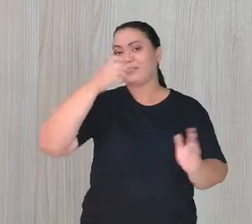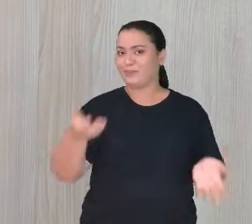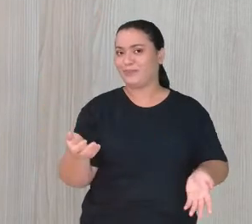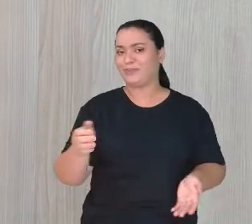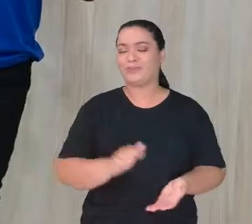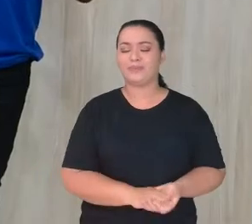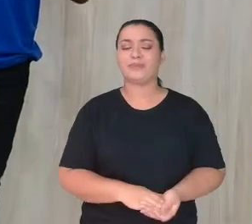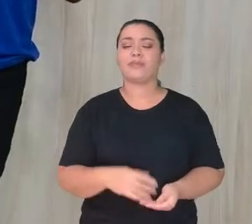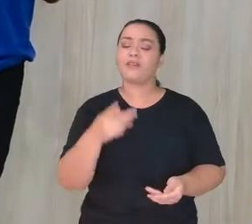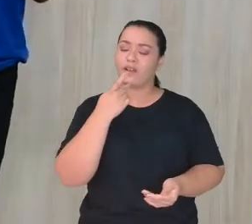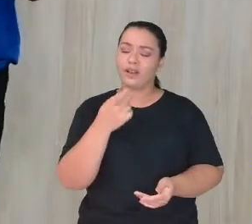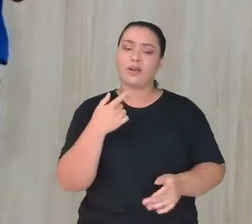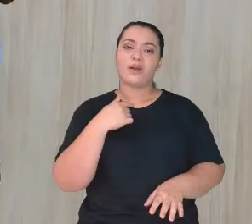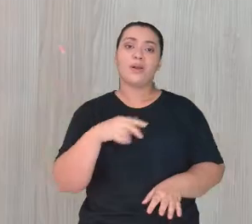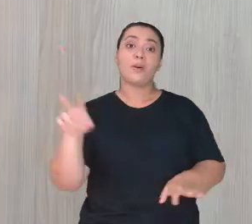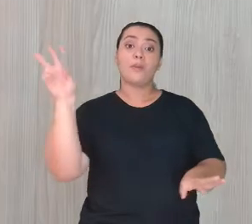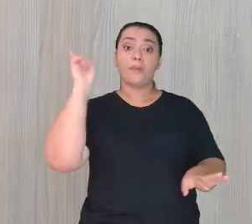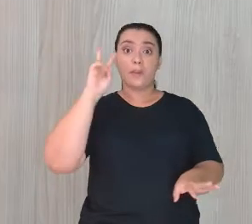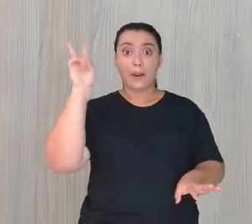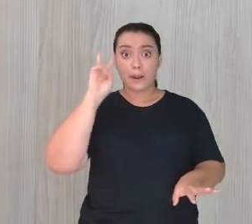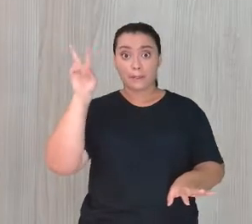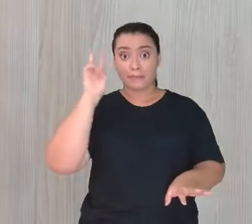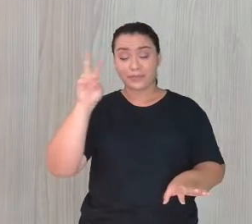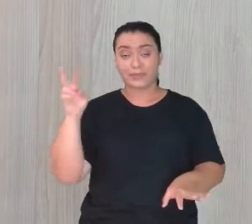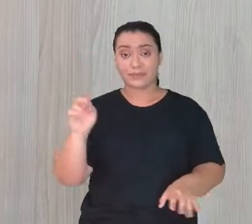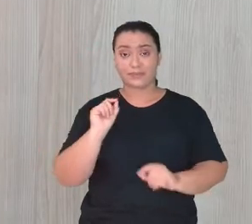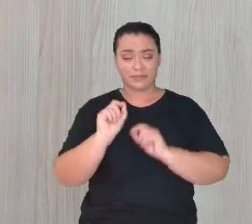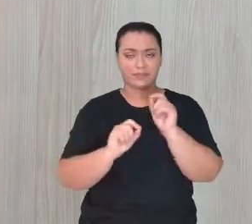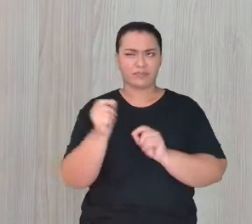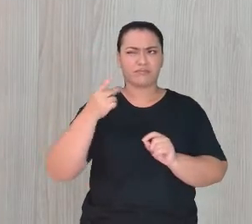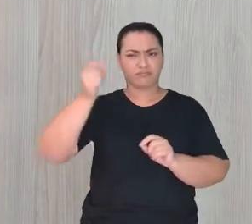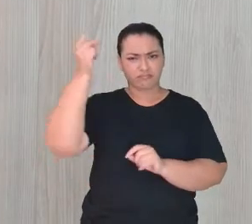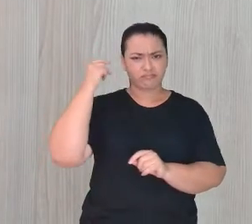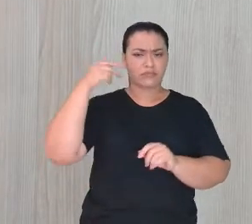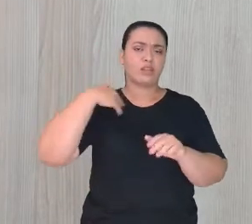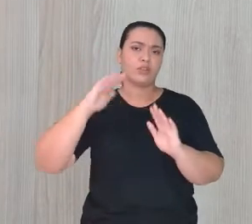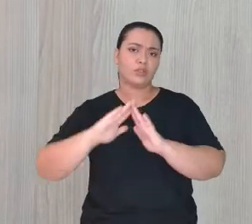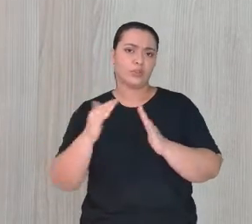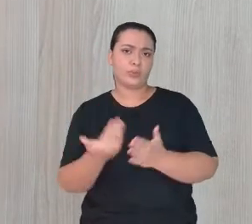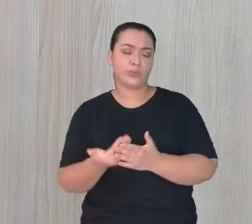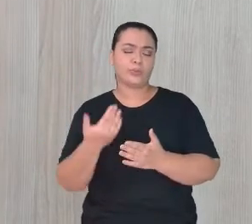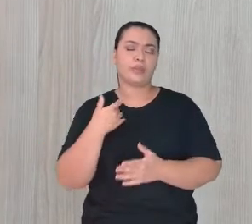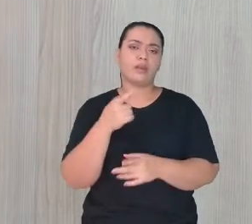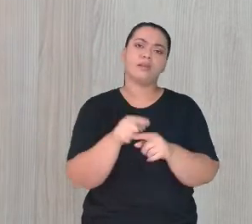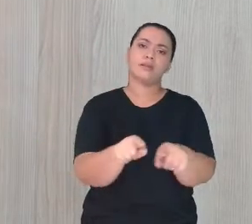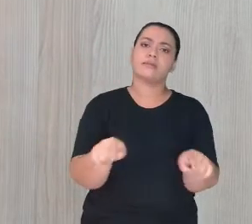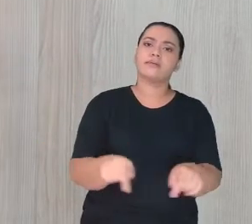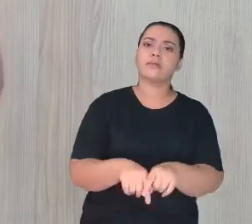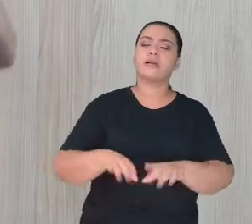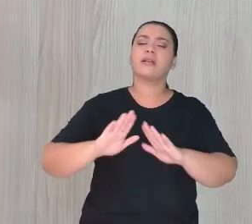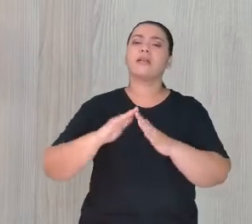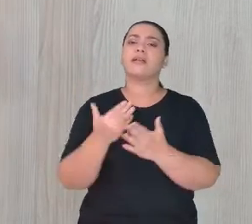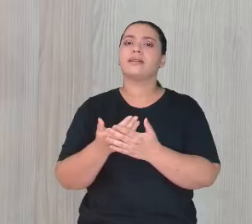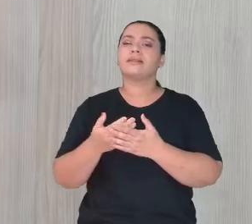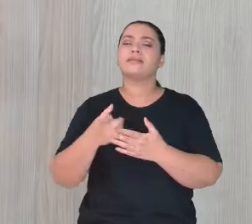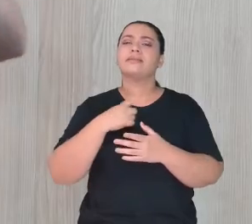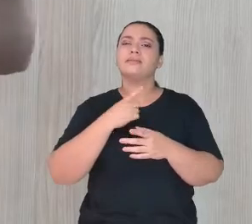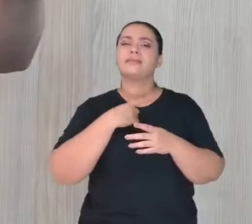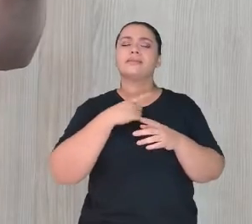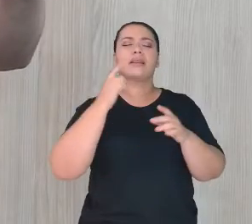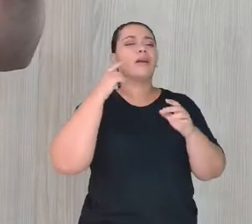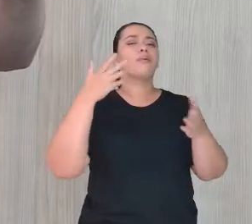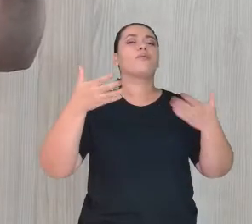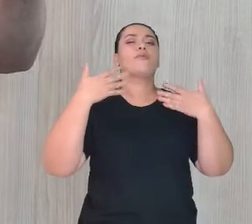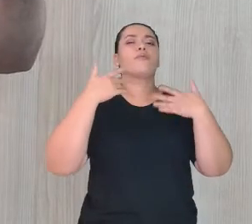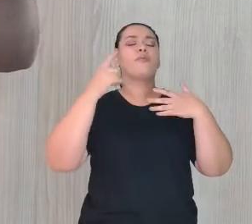Olha, Você disse que eu podia. Eu lembro quando eu estava na escola, por exemplo, e aí na minha sala de aula tinha uns combogóis. Na tua